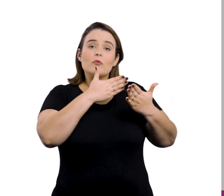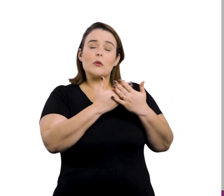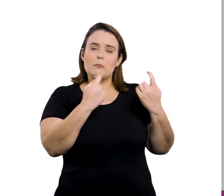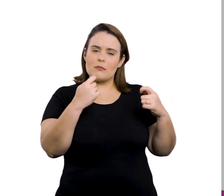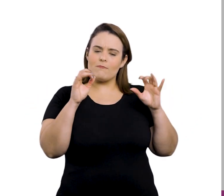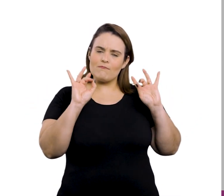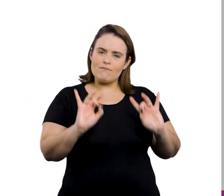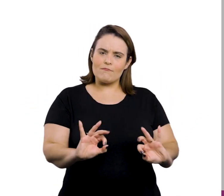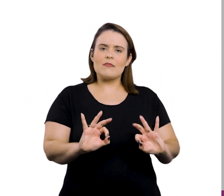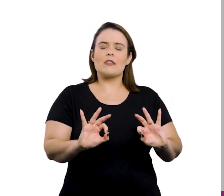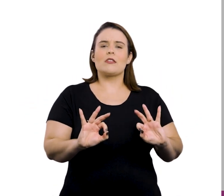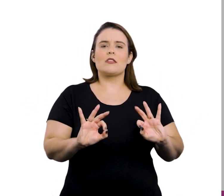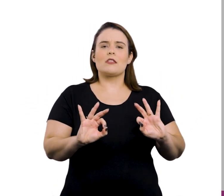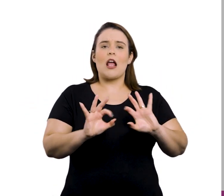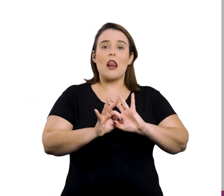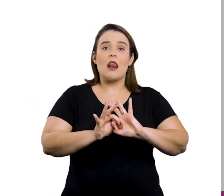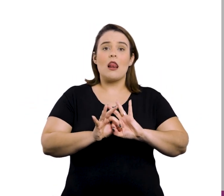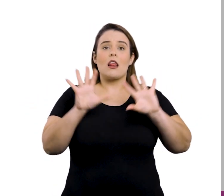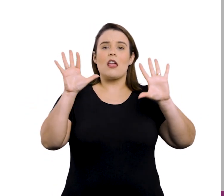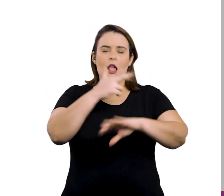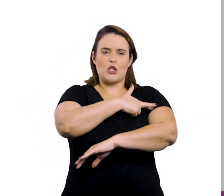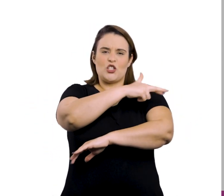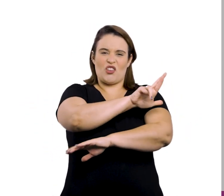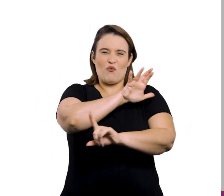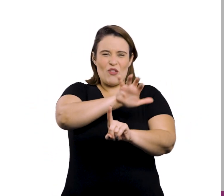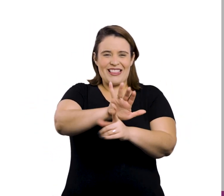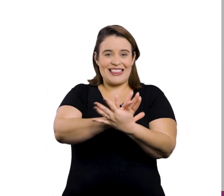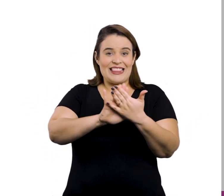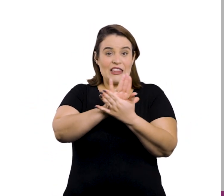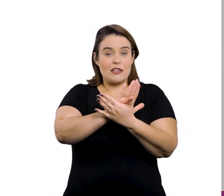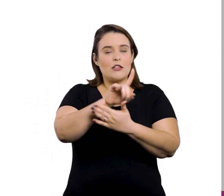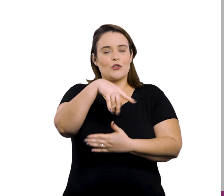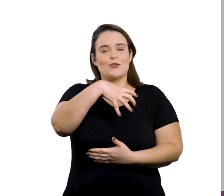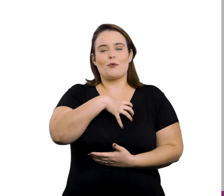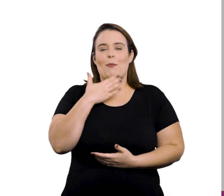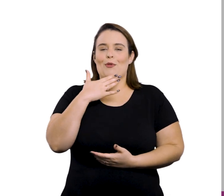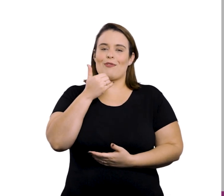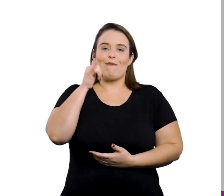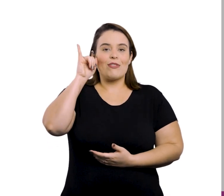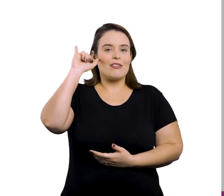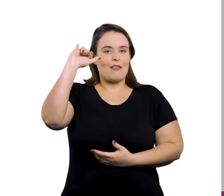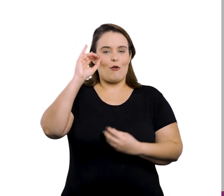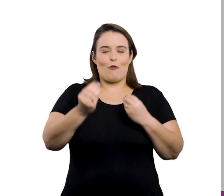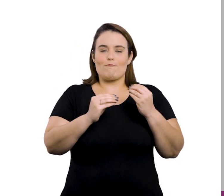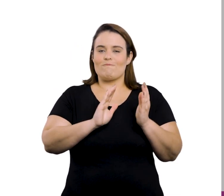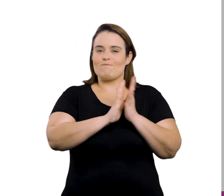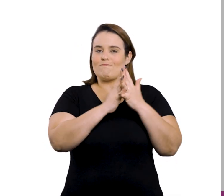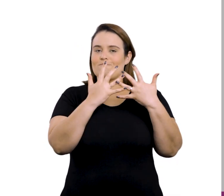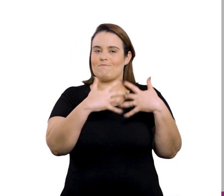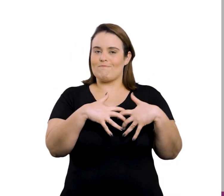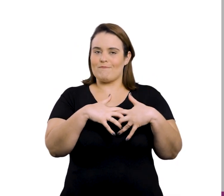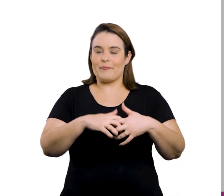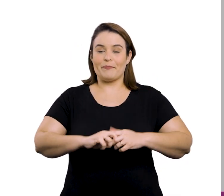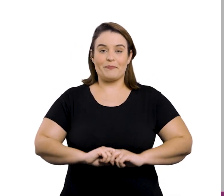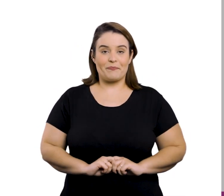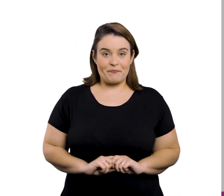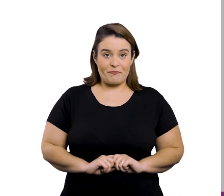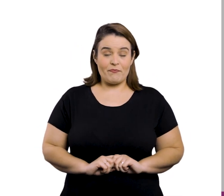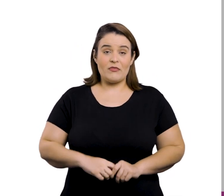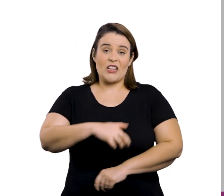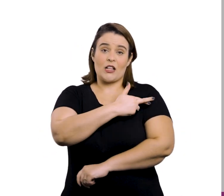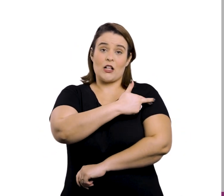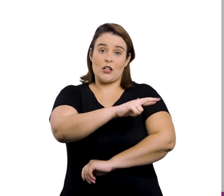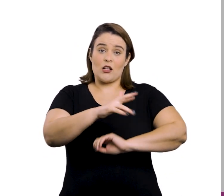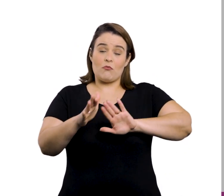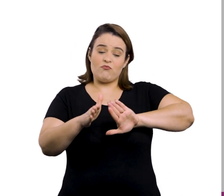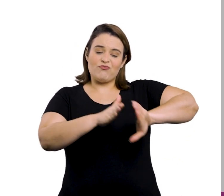escola seja efetivamente laico talvez seja a nossa melhor ferramenta para evitar conflitos. A laicidade não